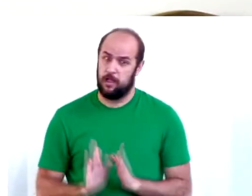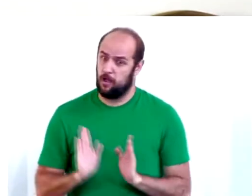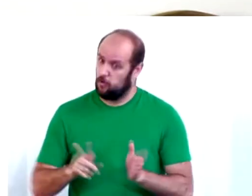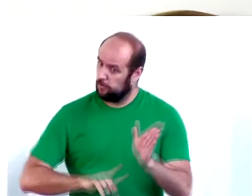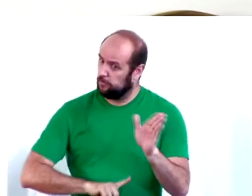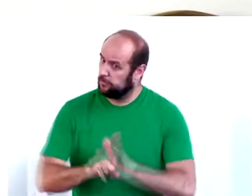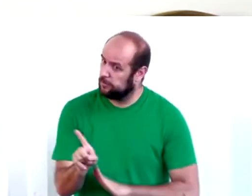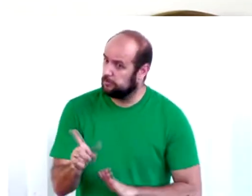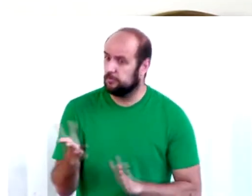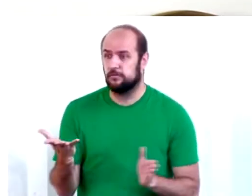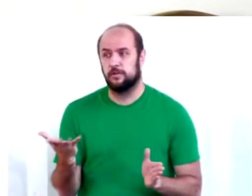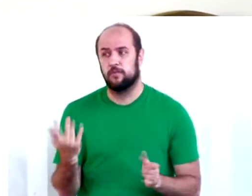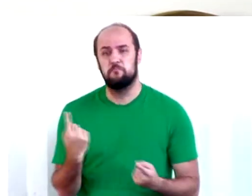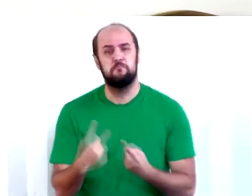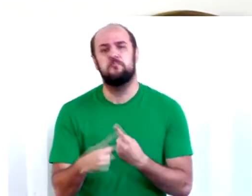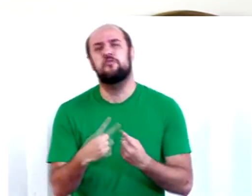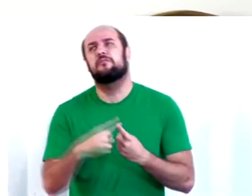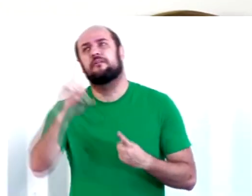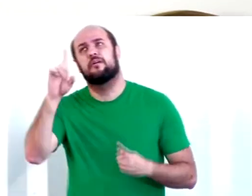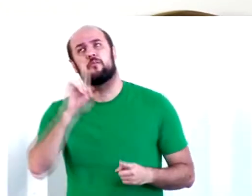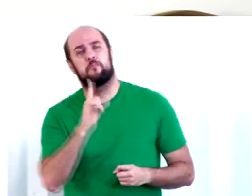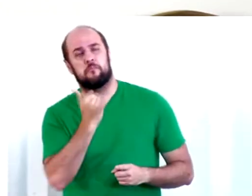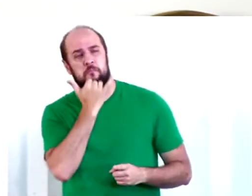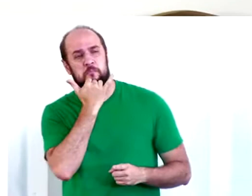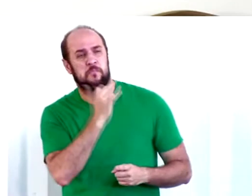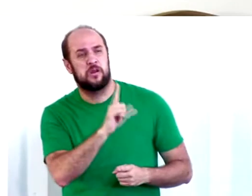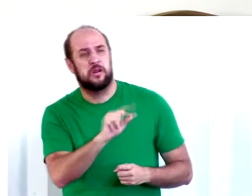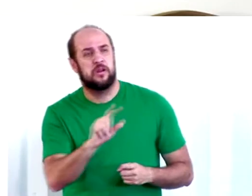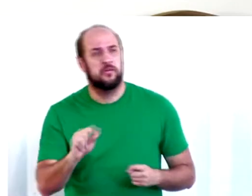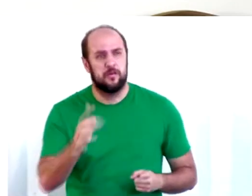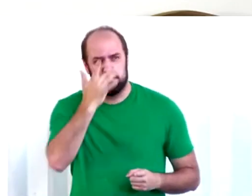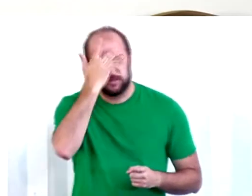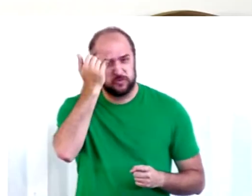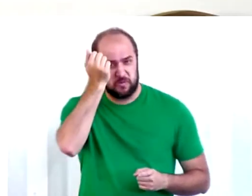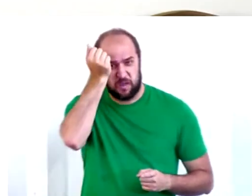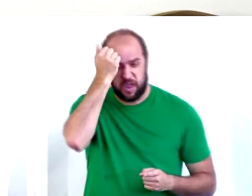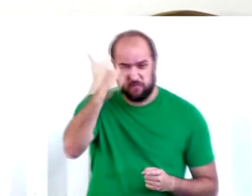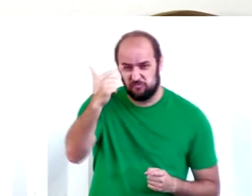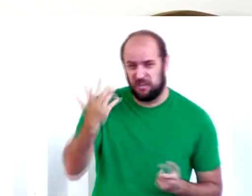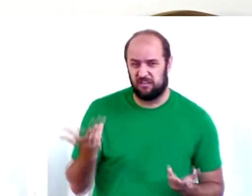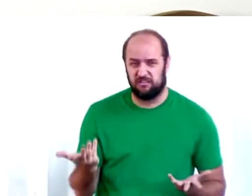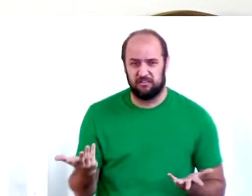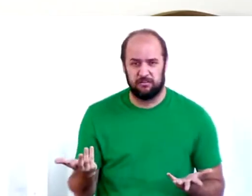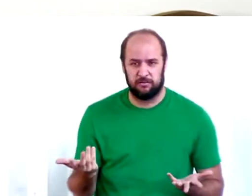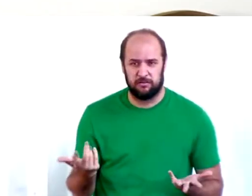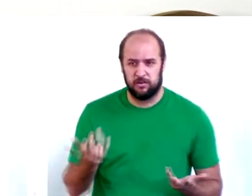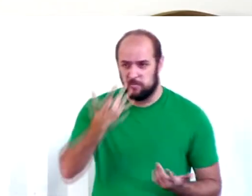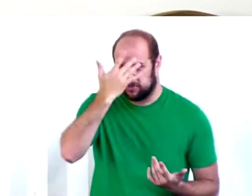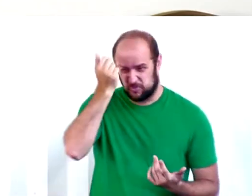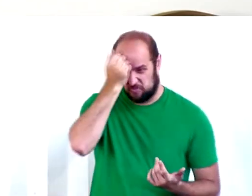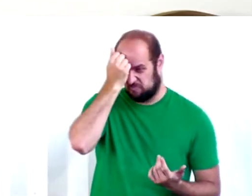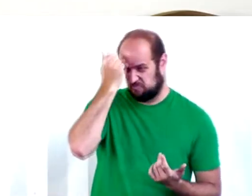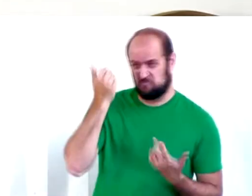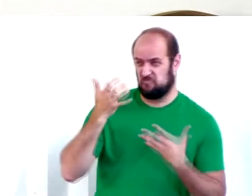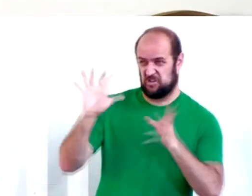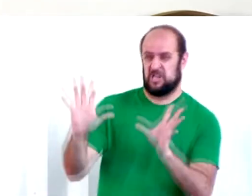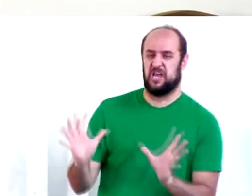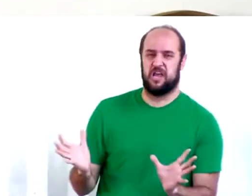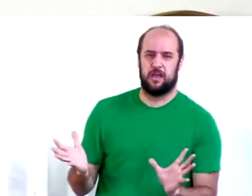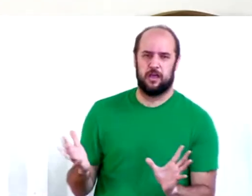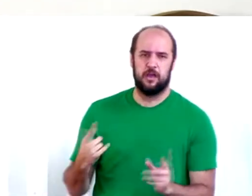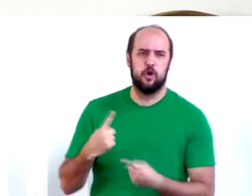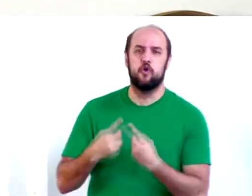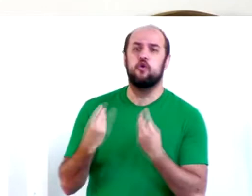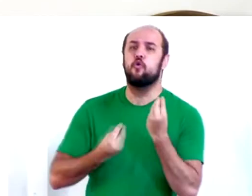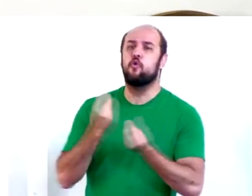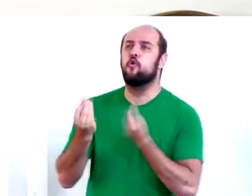pergunto, por que é que Deus tem que perdoar o pecador que não se arrepende? Se nem ele se arrepende, como ele vai querer exigir de